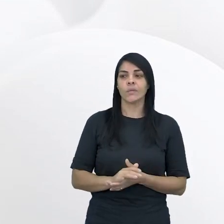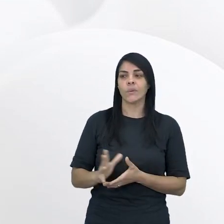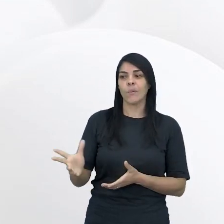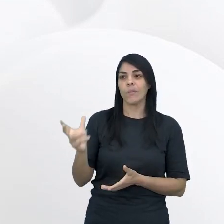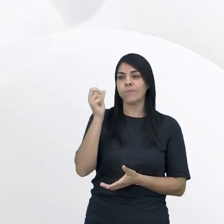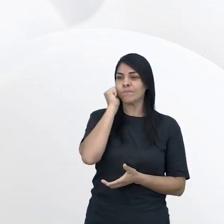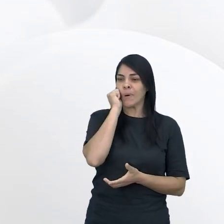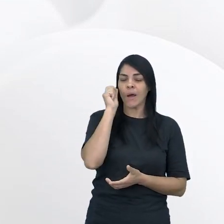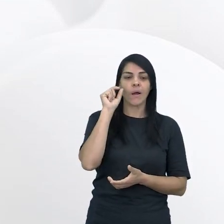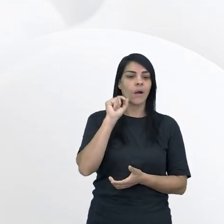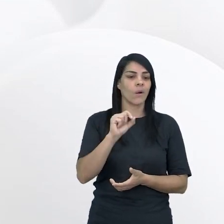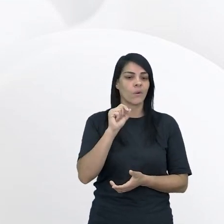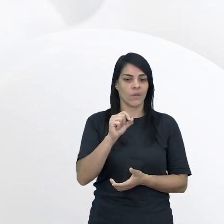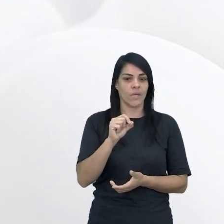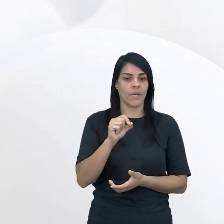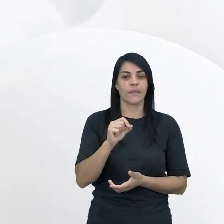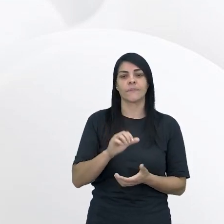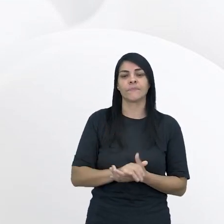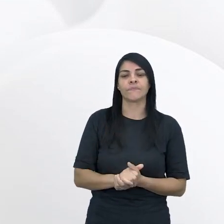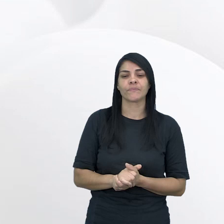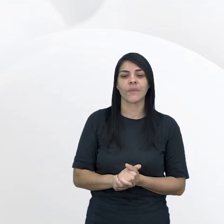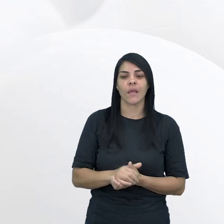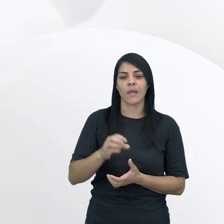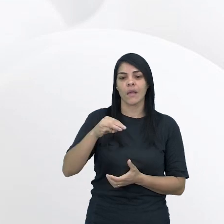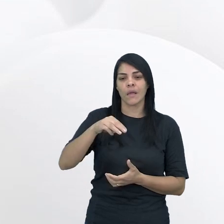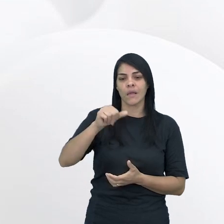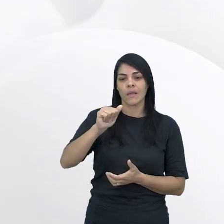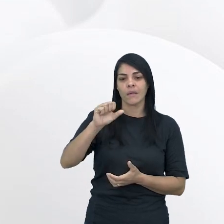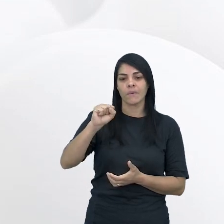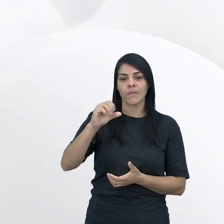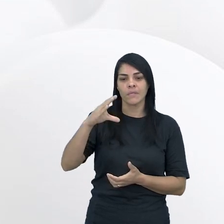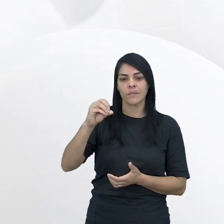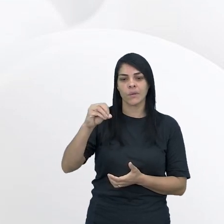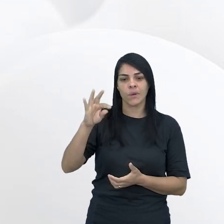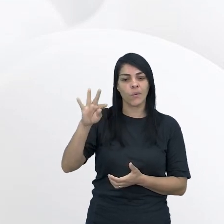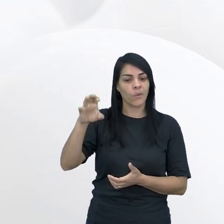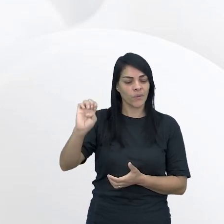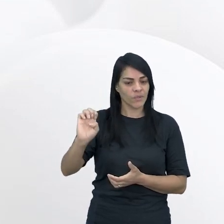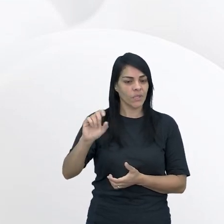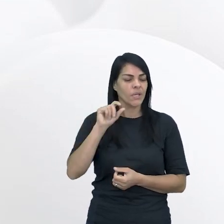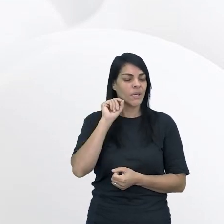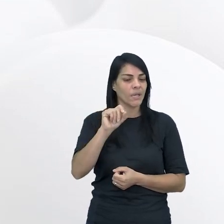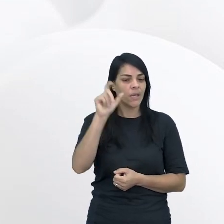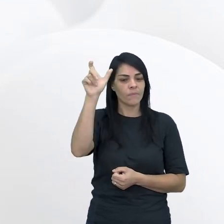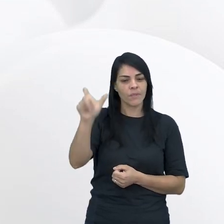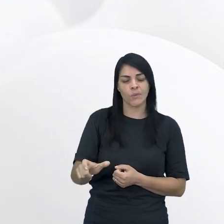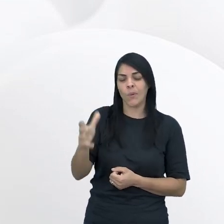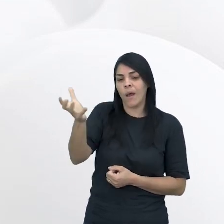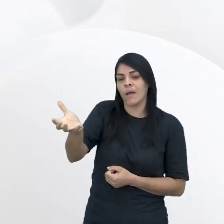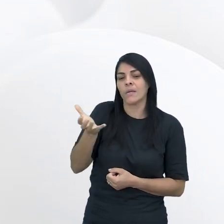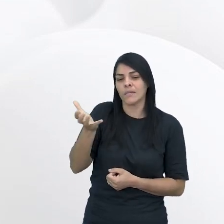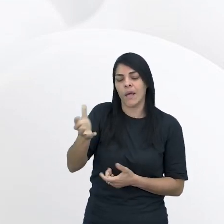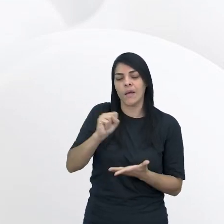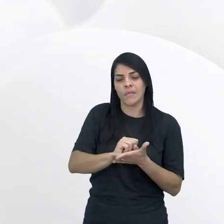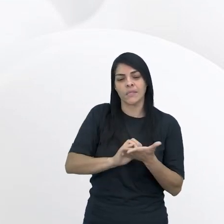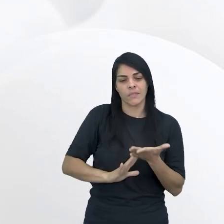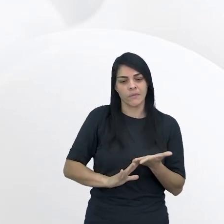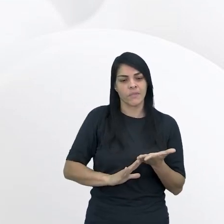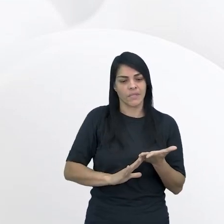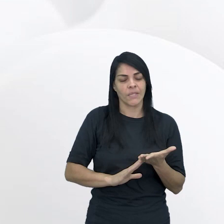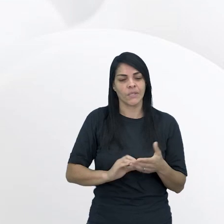adotar o nosso rabbit, ok? E gente, para quem quiser, tá? Essas